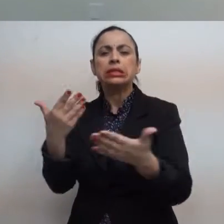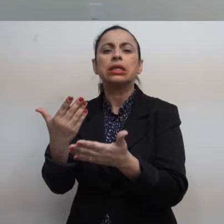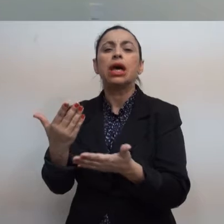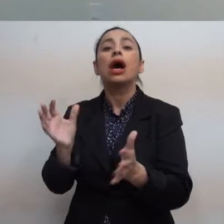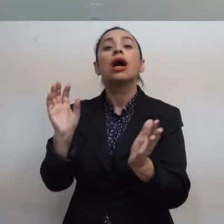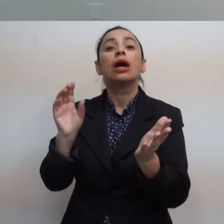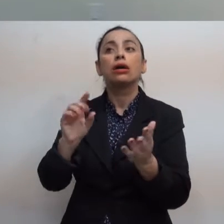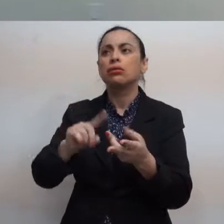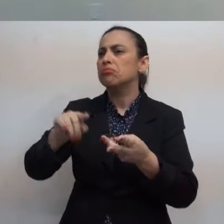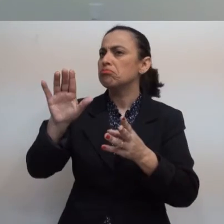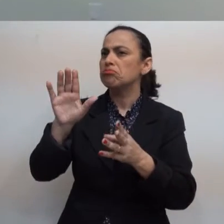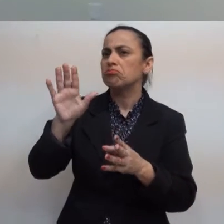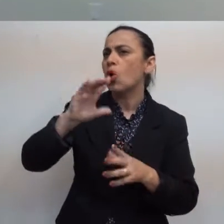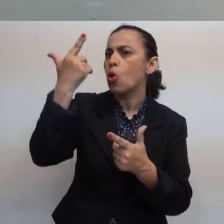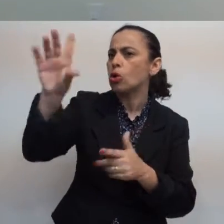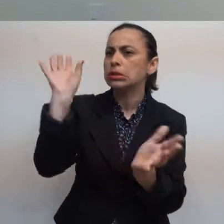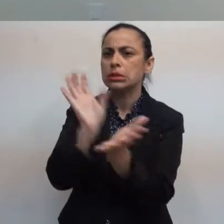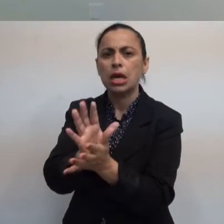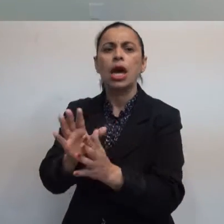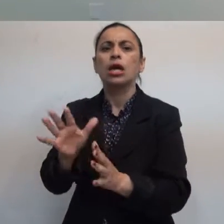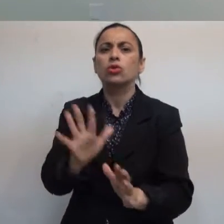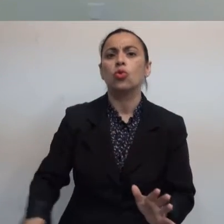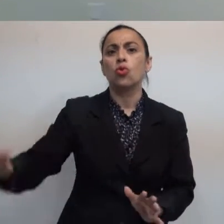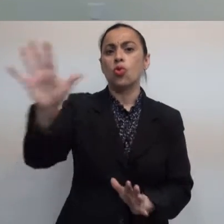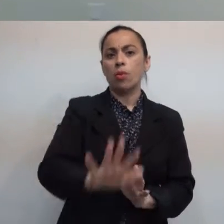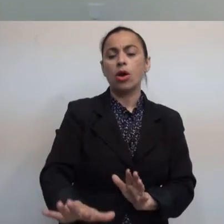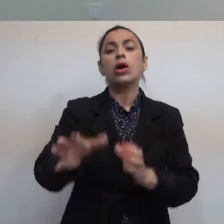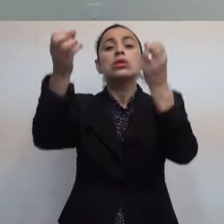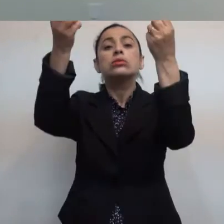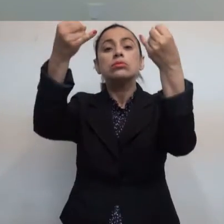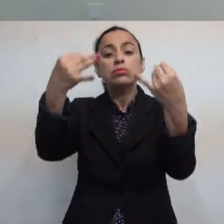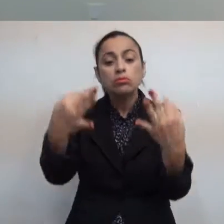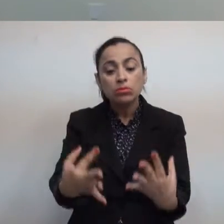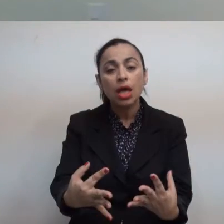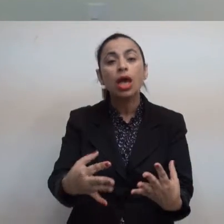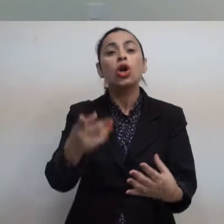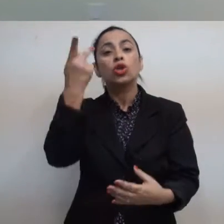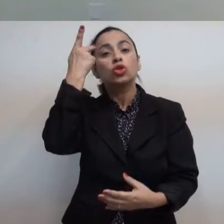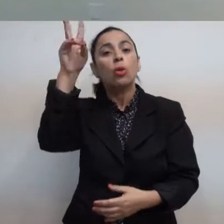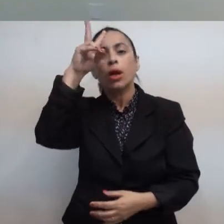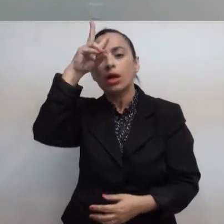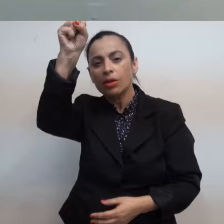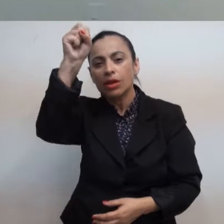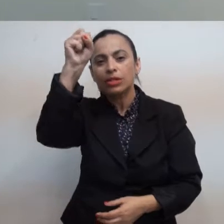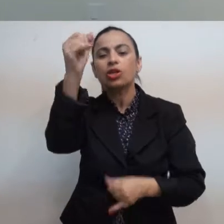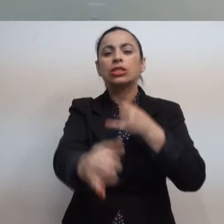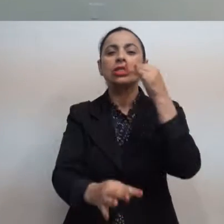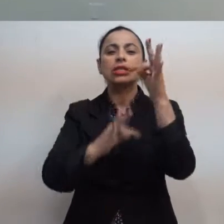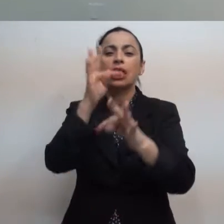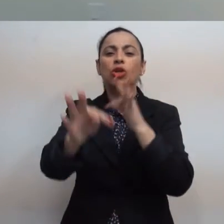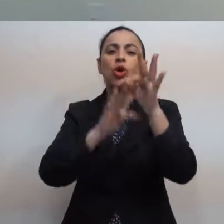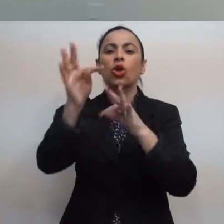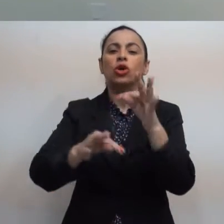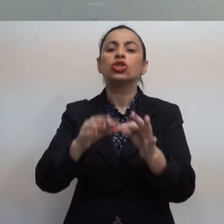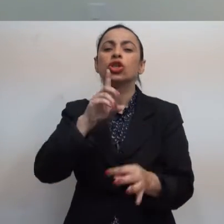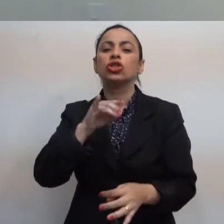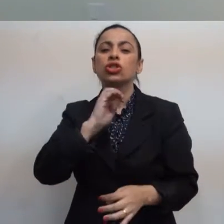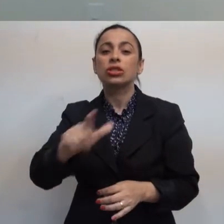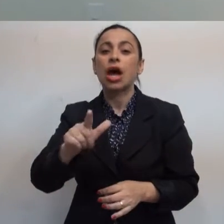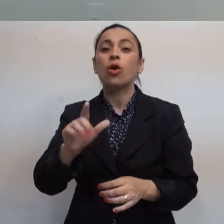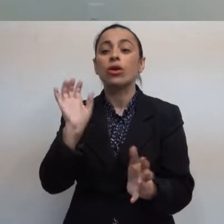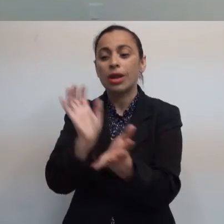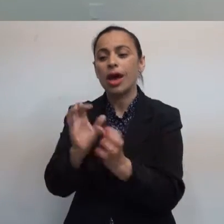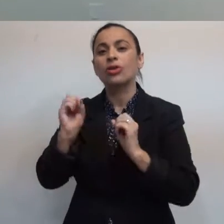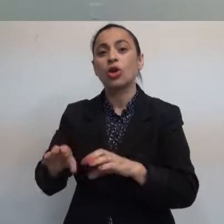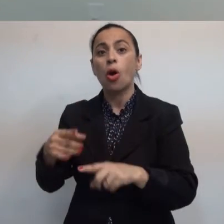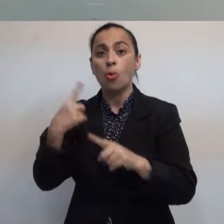organizações a nível global falam muito sobre essa intensificação das tecnologias